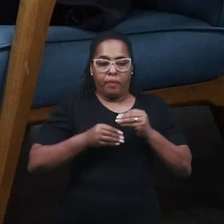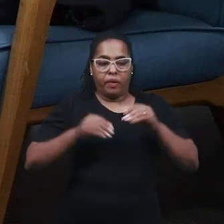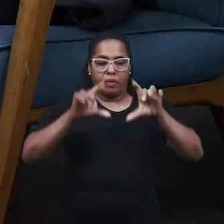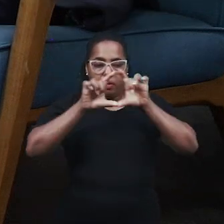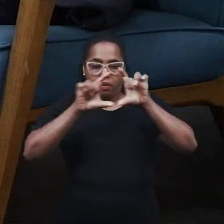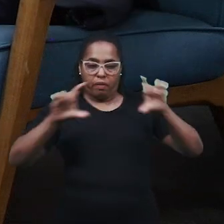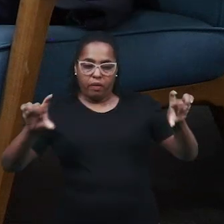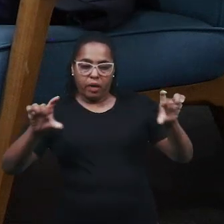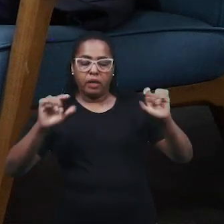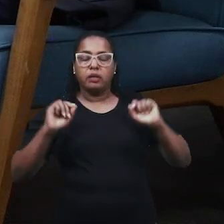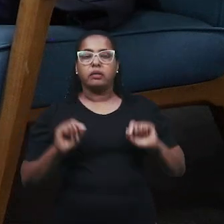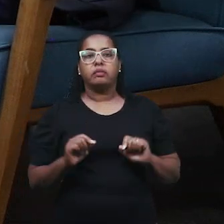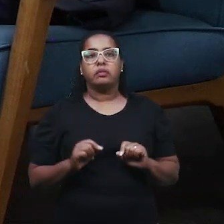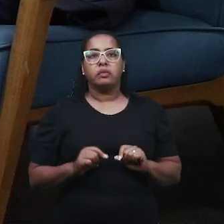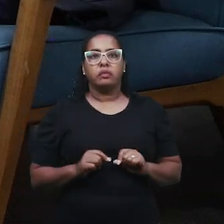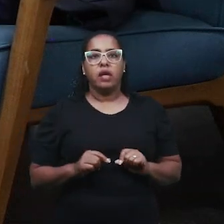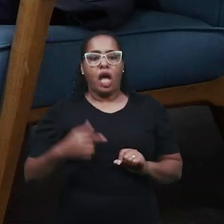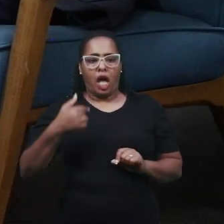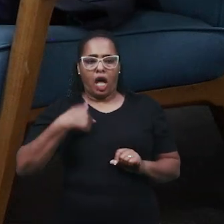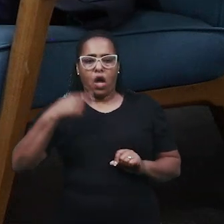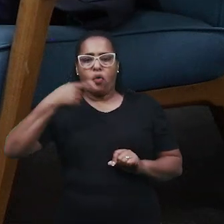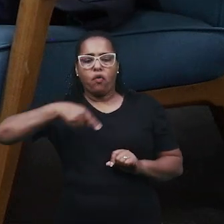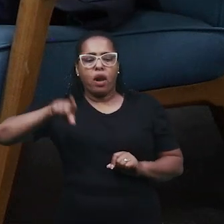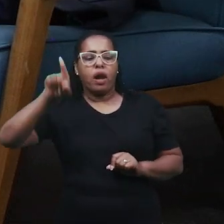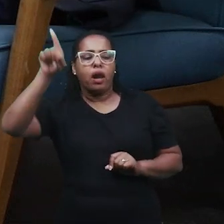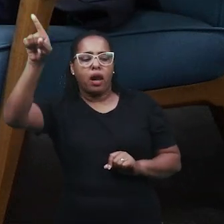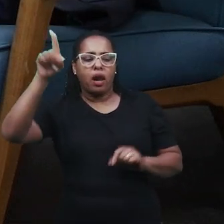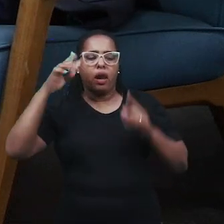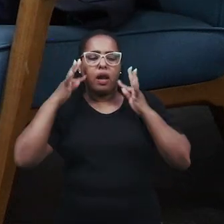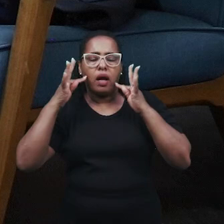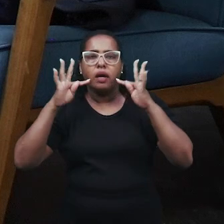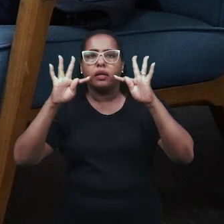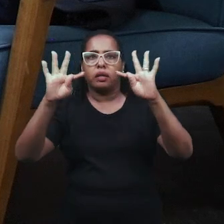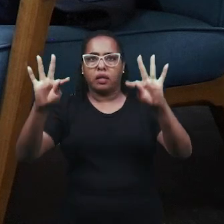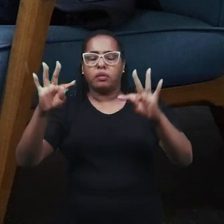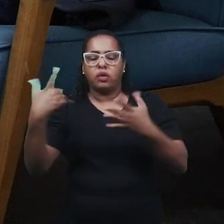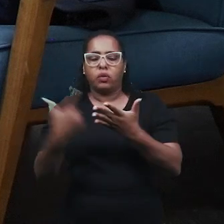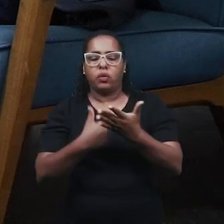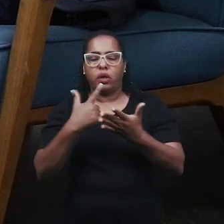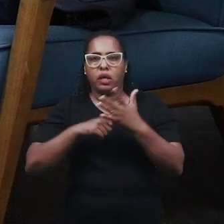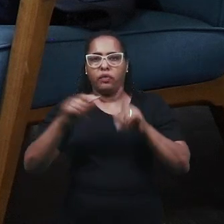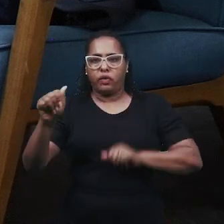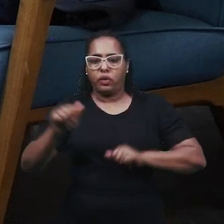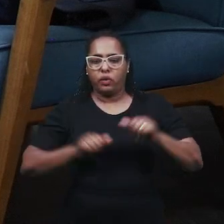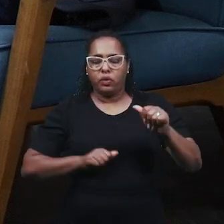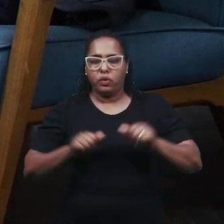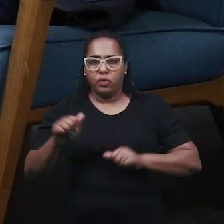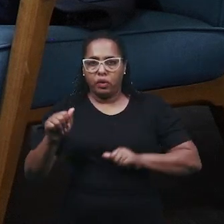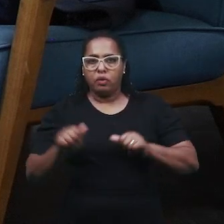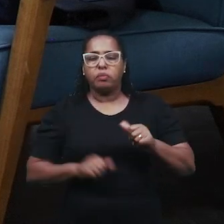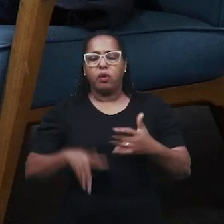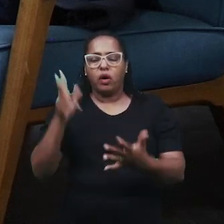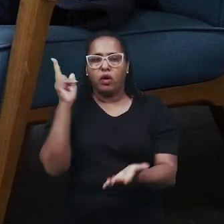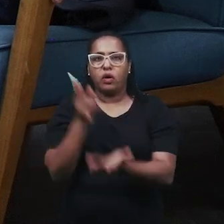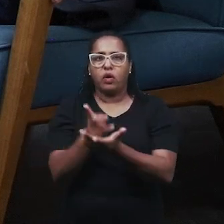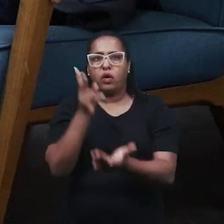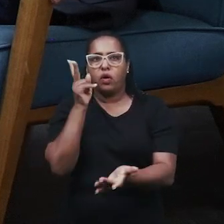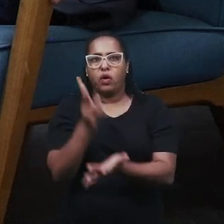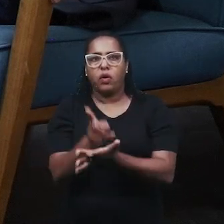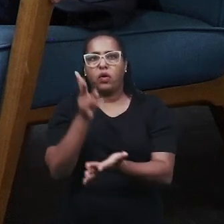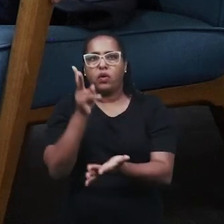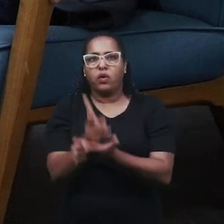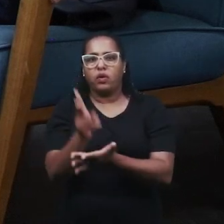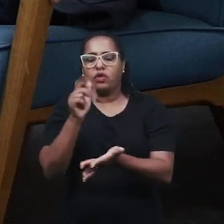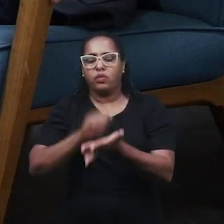disse o seguinte, eu vou testemunhar lá que o livro dos Atos dos Apóstolos continua sendo escrito